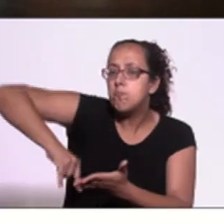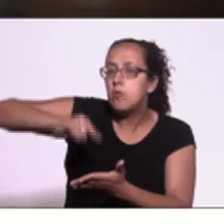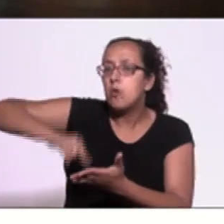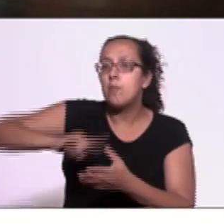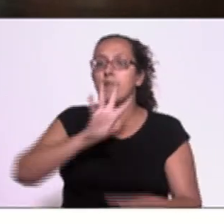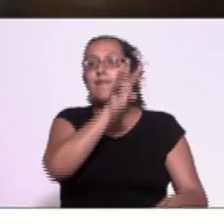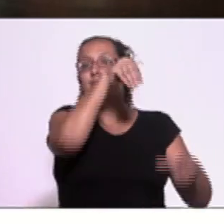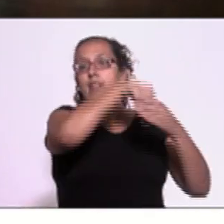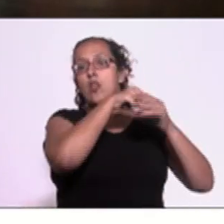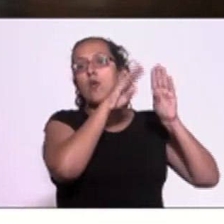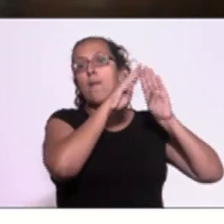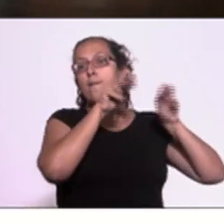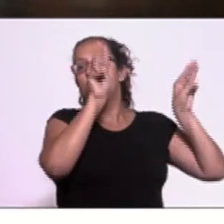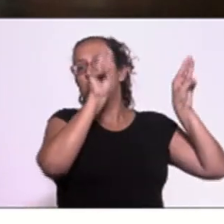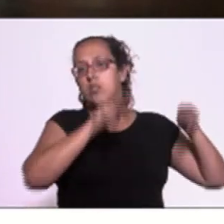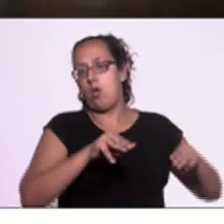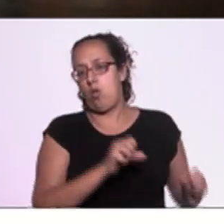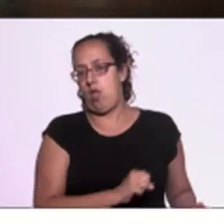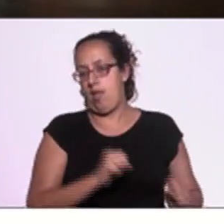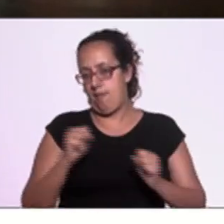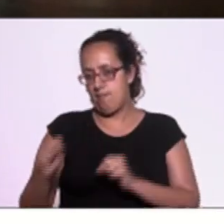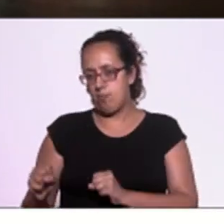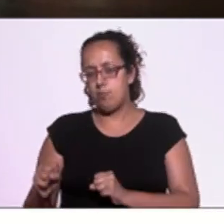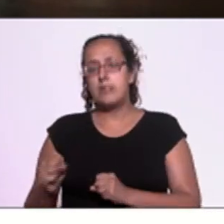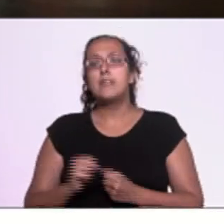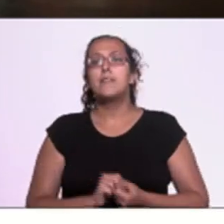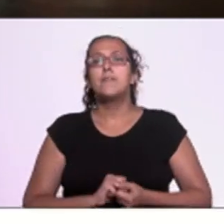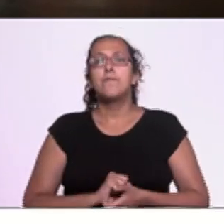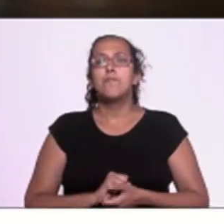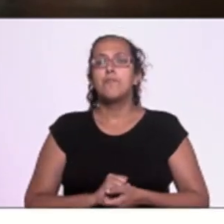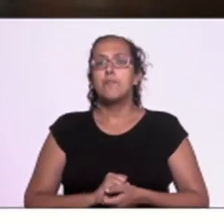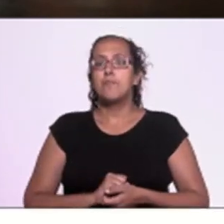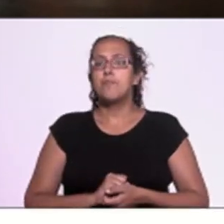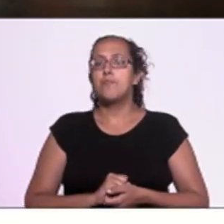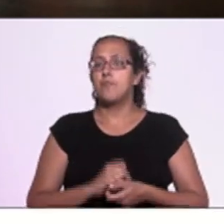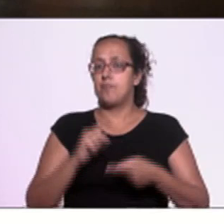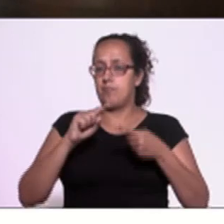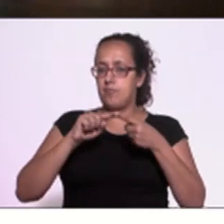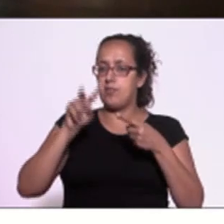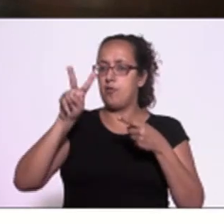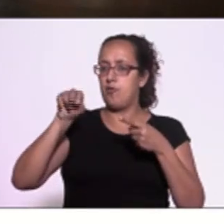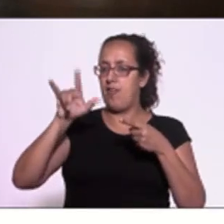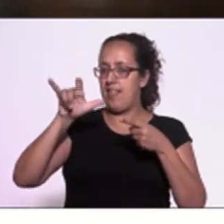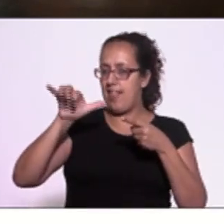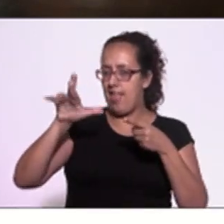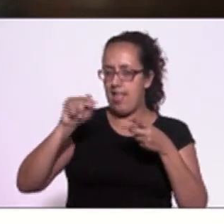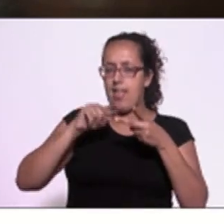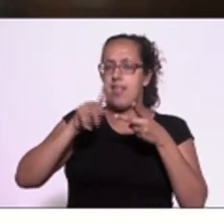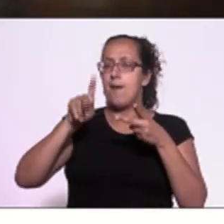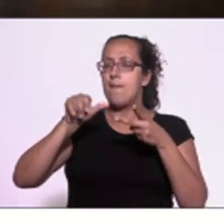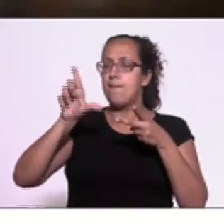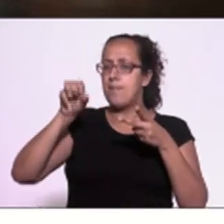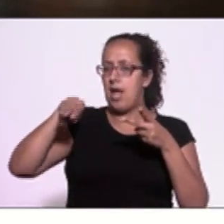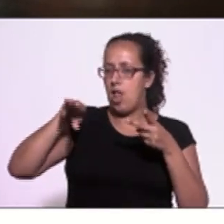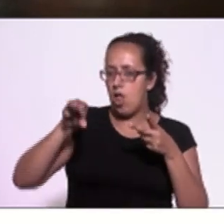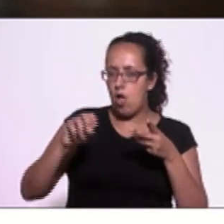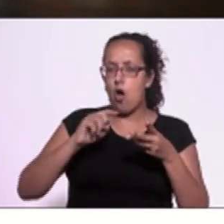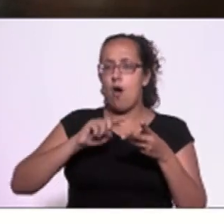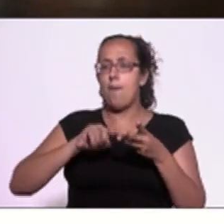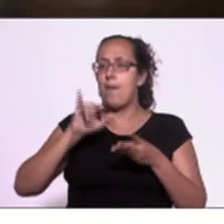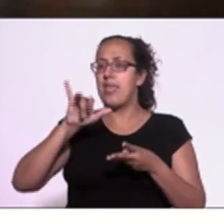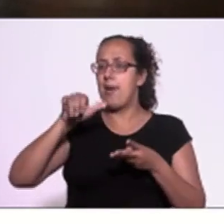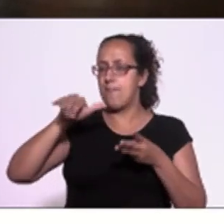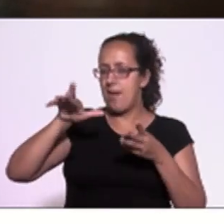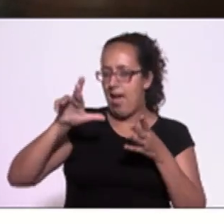da República. E eu gostaria de citar o nome desses servidores. Eu tenho Valéria Gauss, Paloma Bensabate,